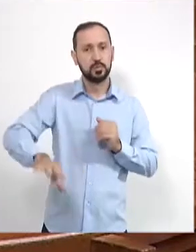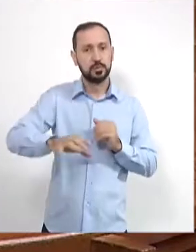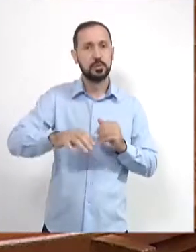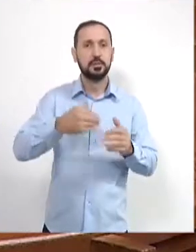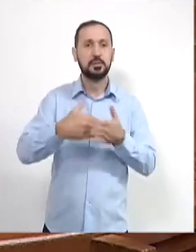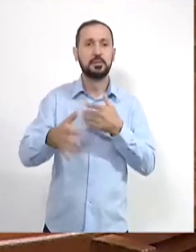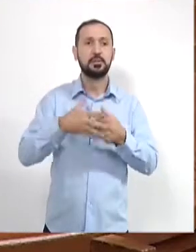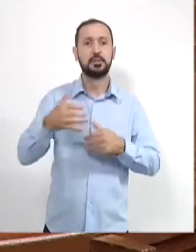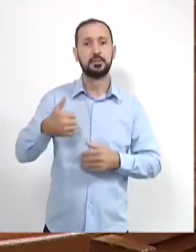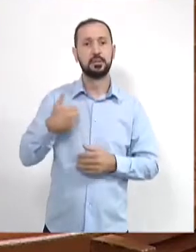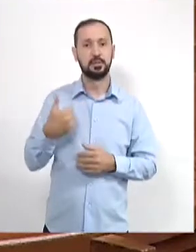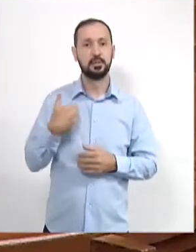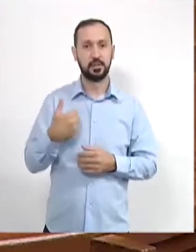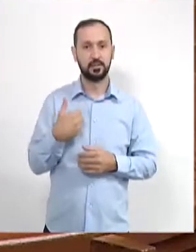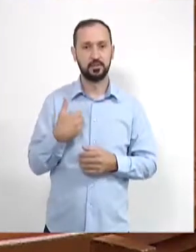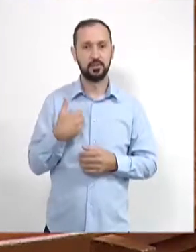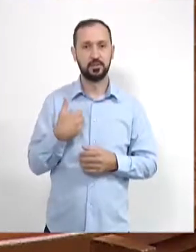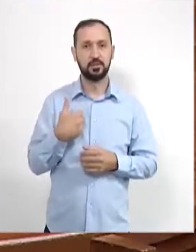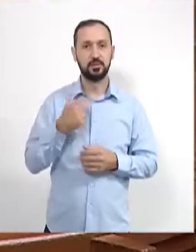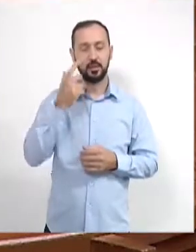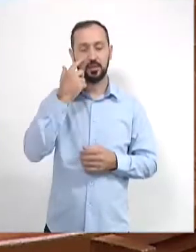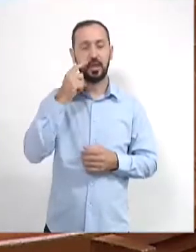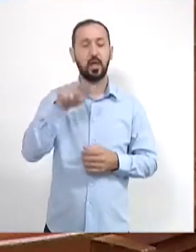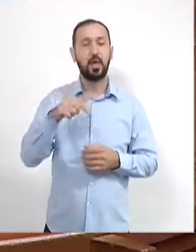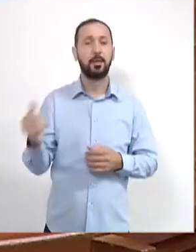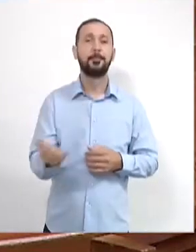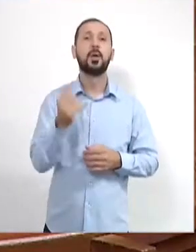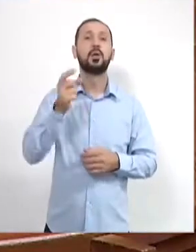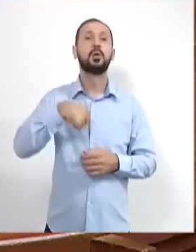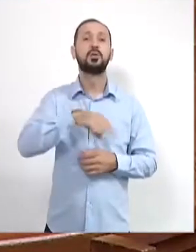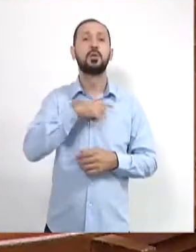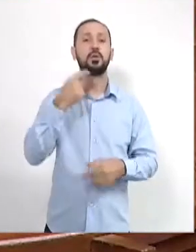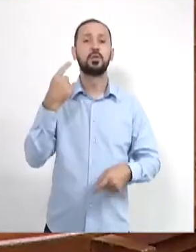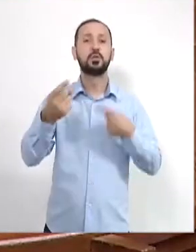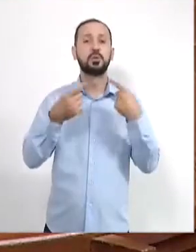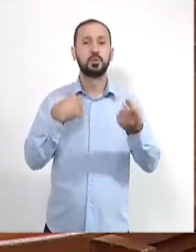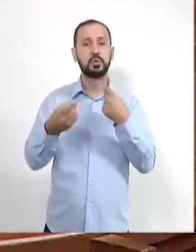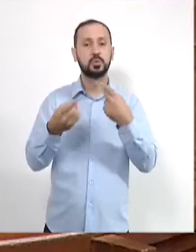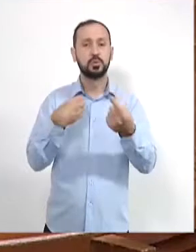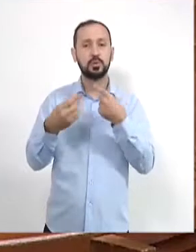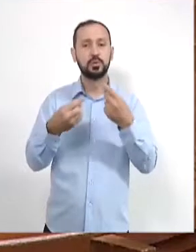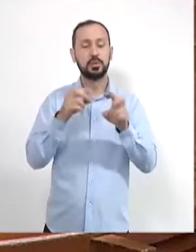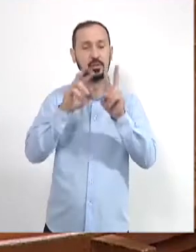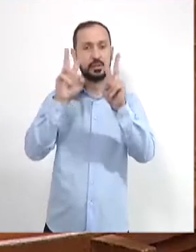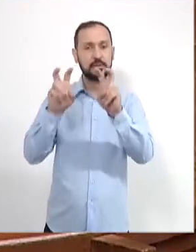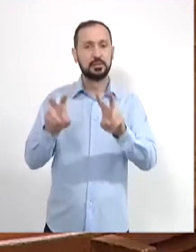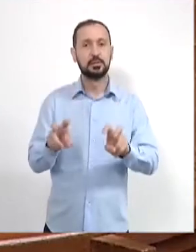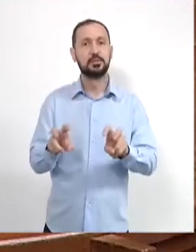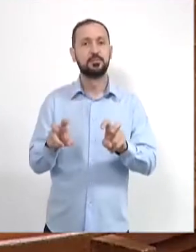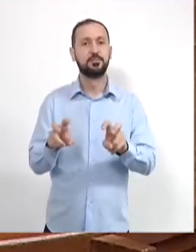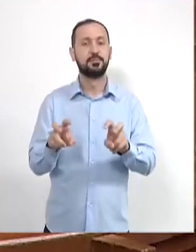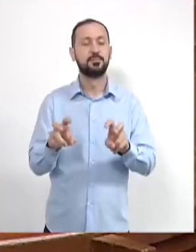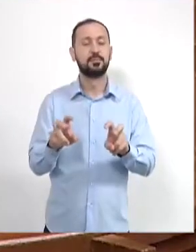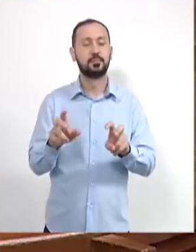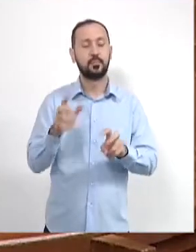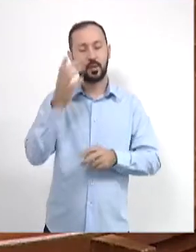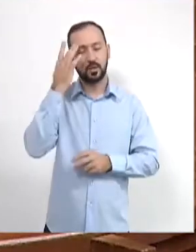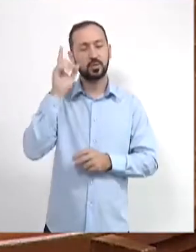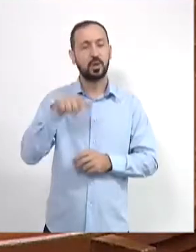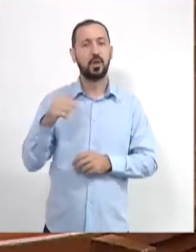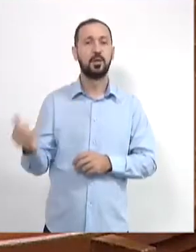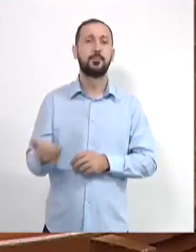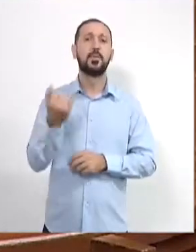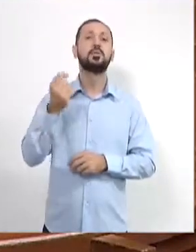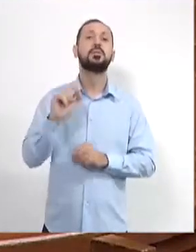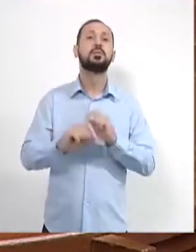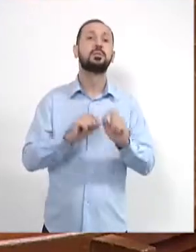da faixa etária de idade. É preciso que nós estejamos discutindo essa questão aqui que eu acho fundamental,